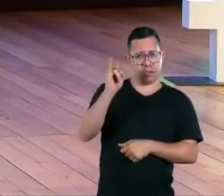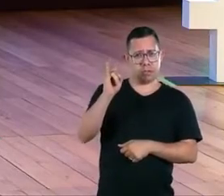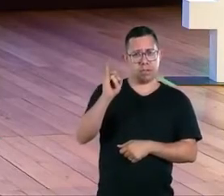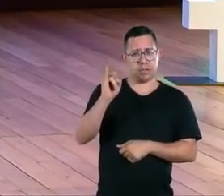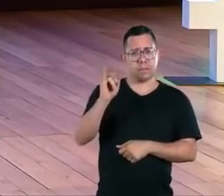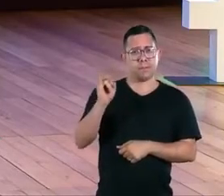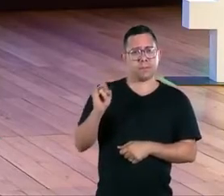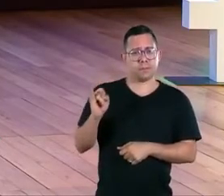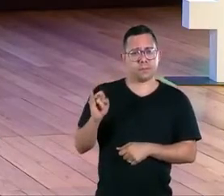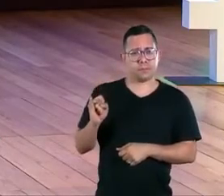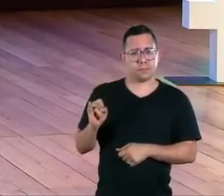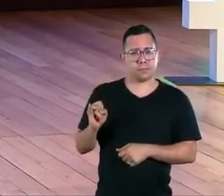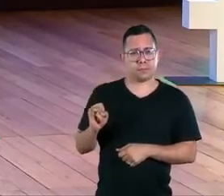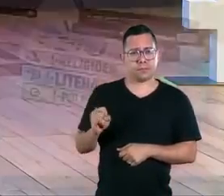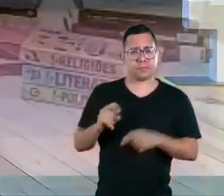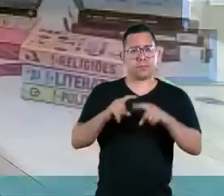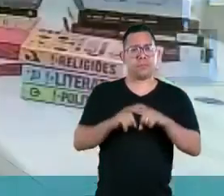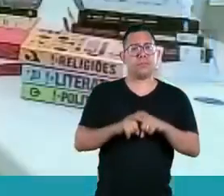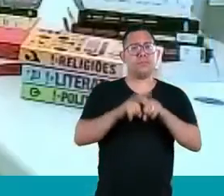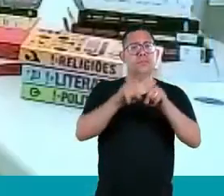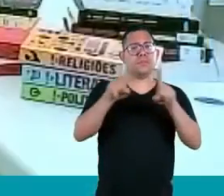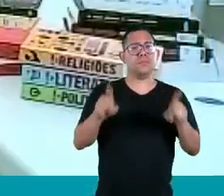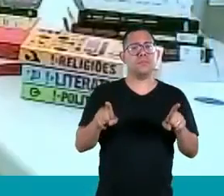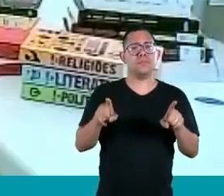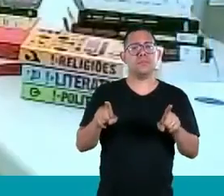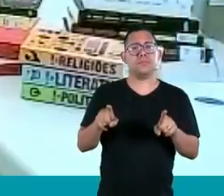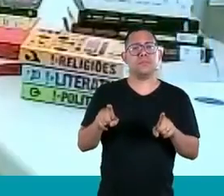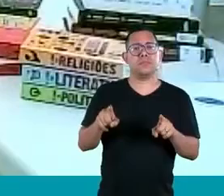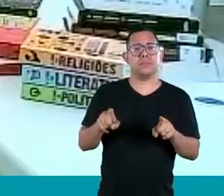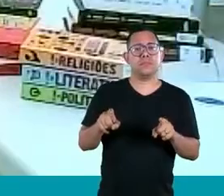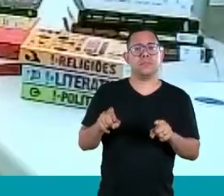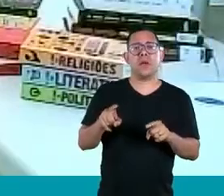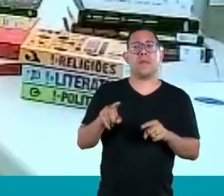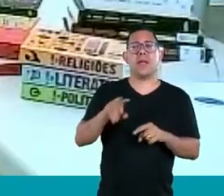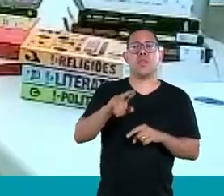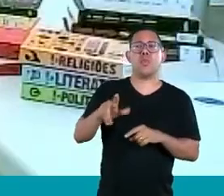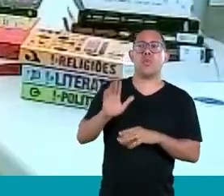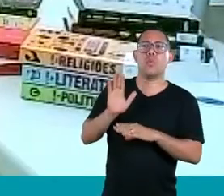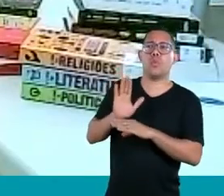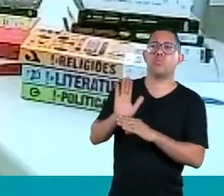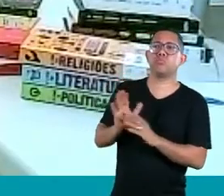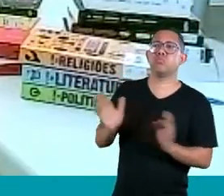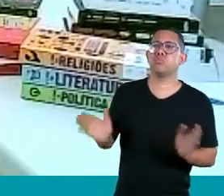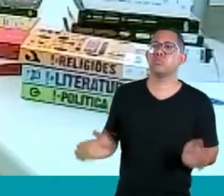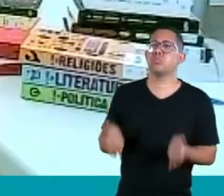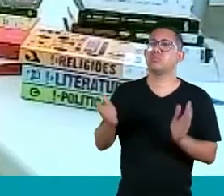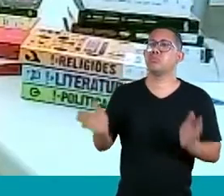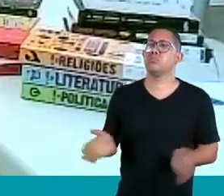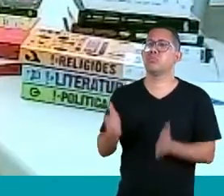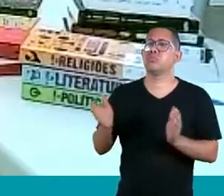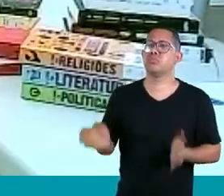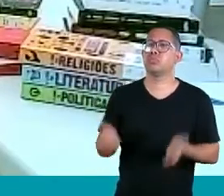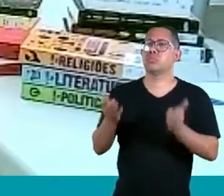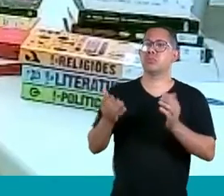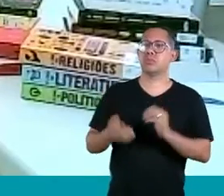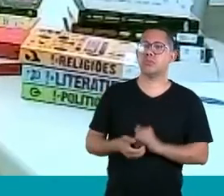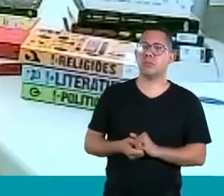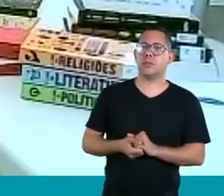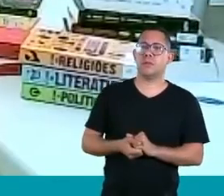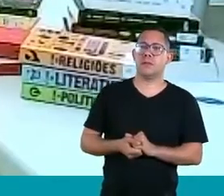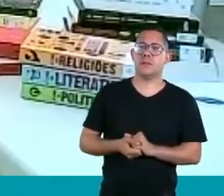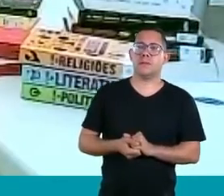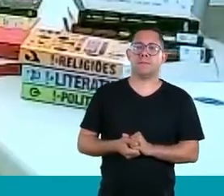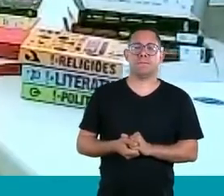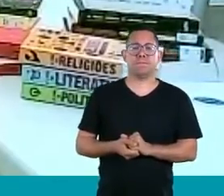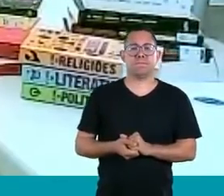correção desses supostos erros provavelmente não ajudará esse estudante a lidar com o mais importante agora nessa fase do